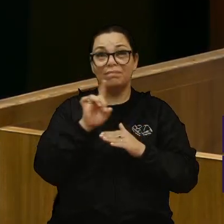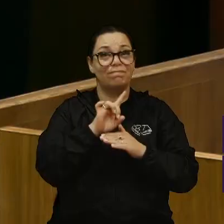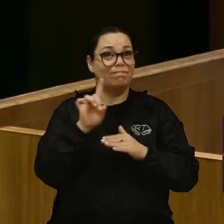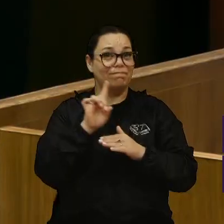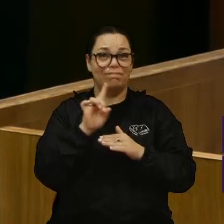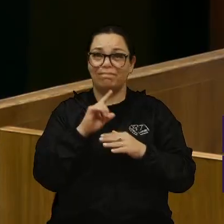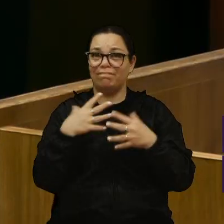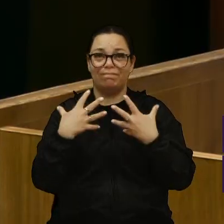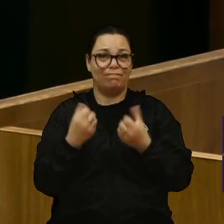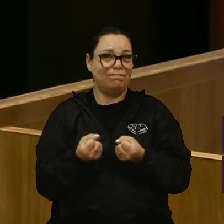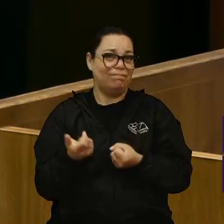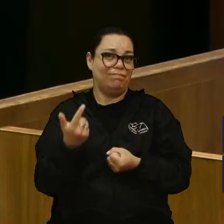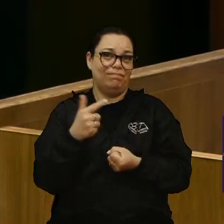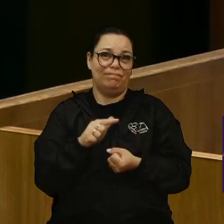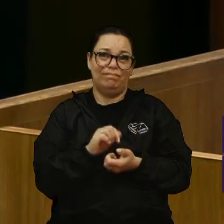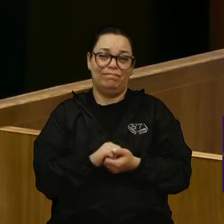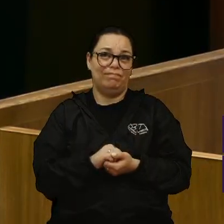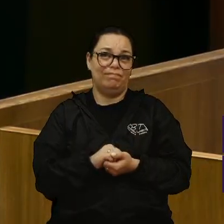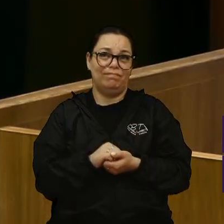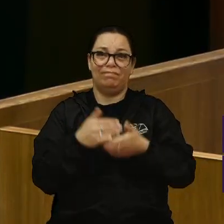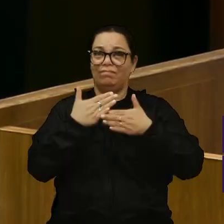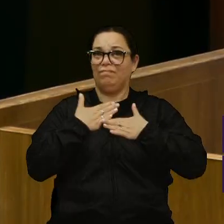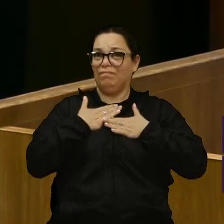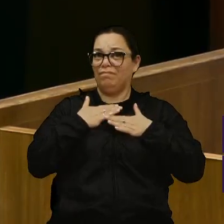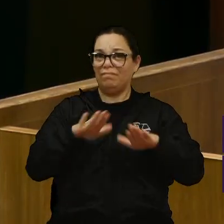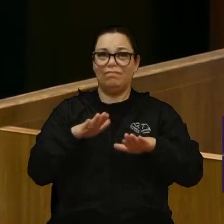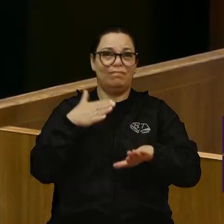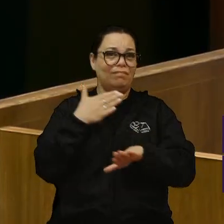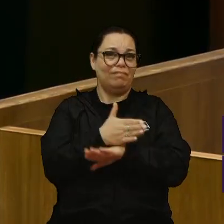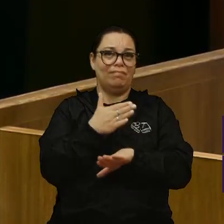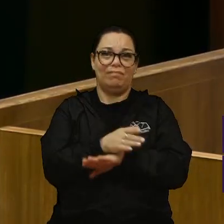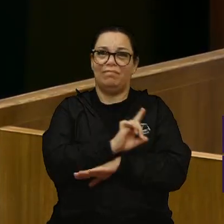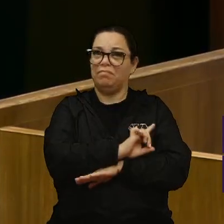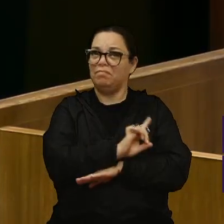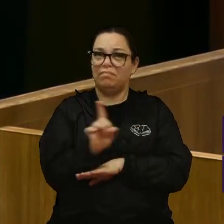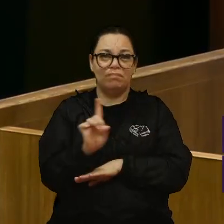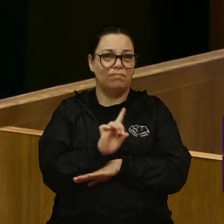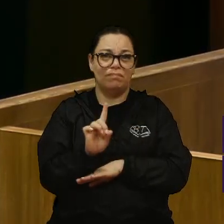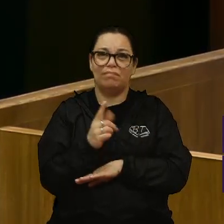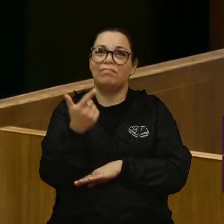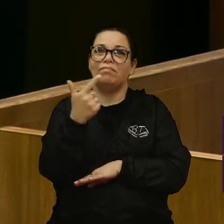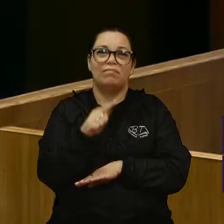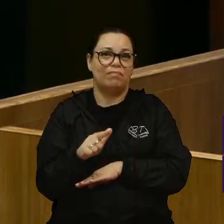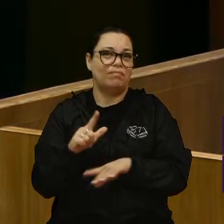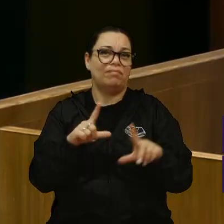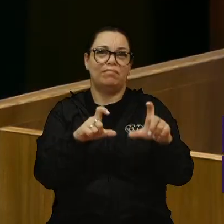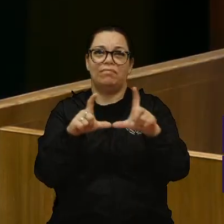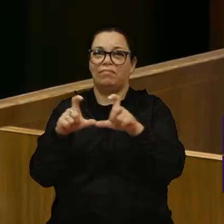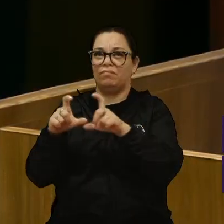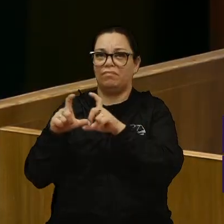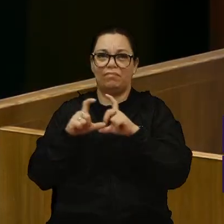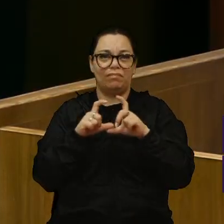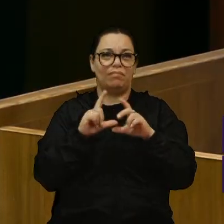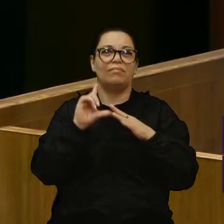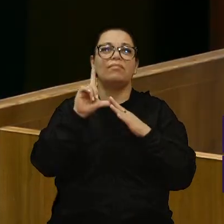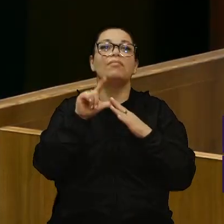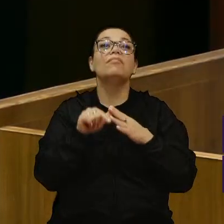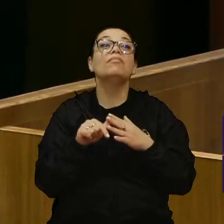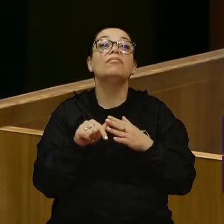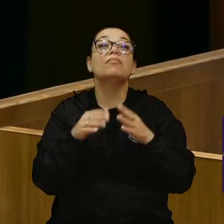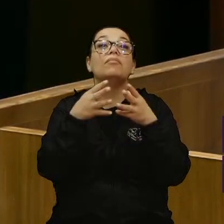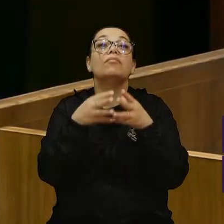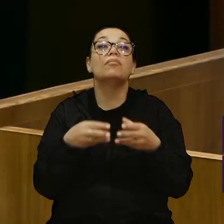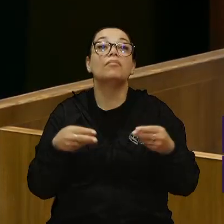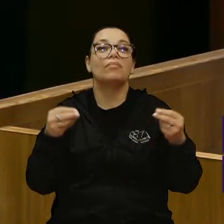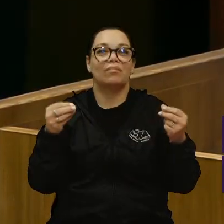nos aceitar de novo. Eles não querem que a gente apareça lá, tire fotos, tire depoimentos e depois